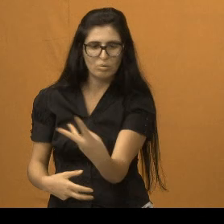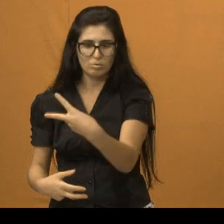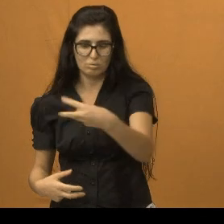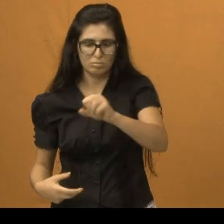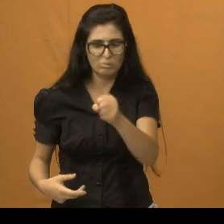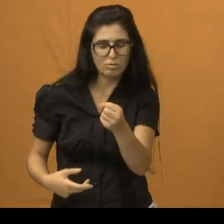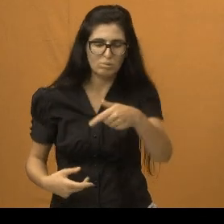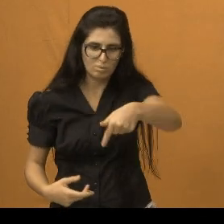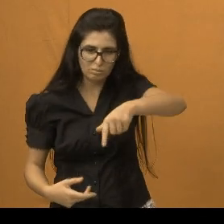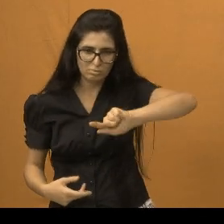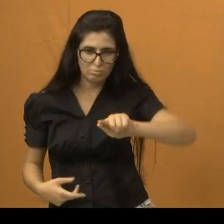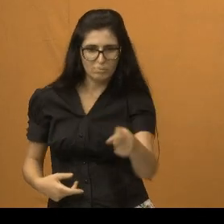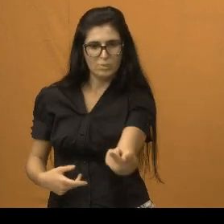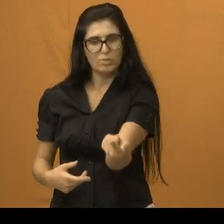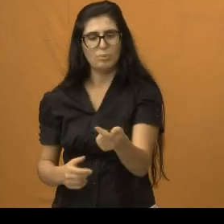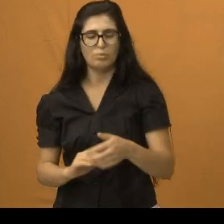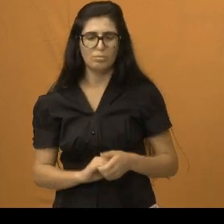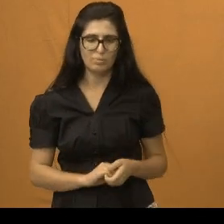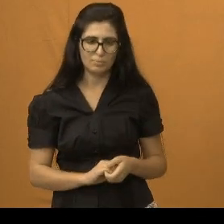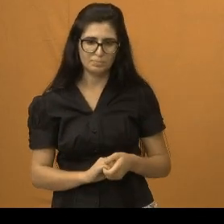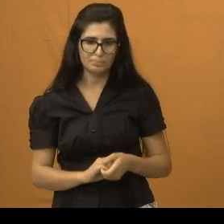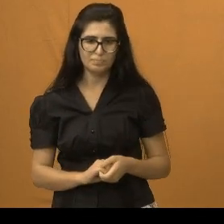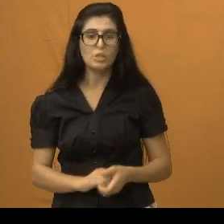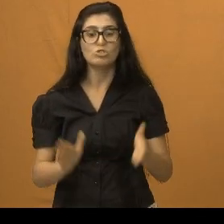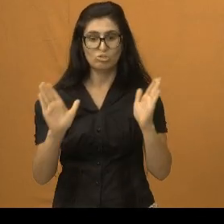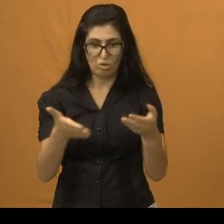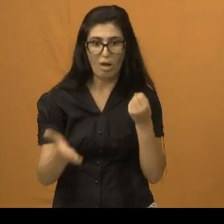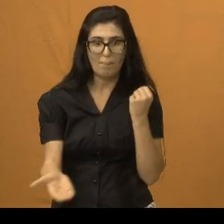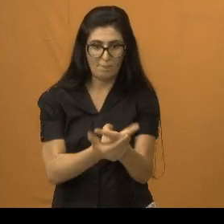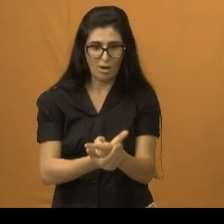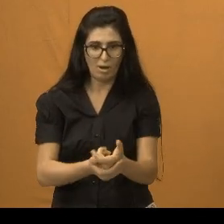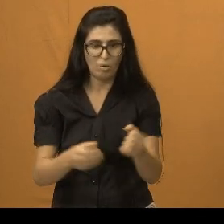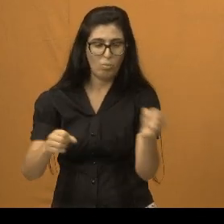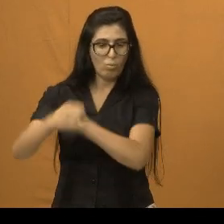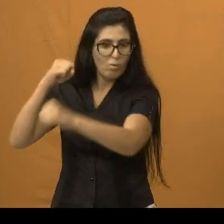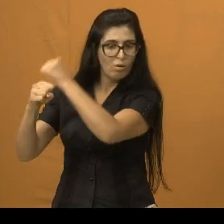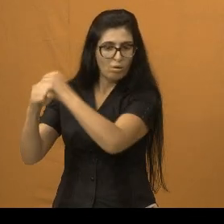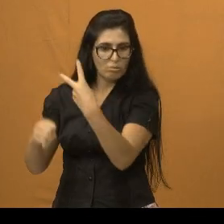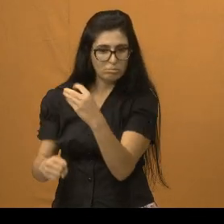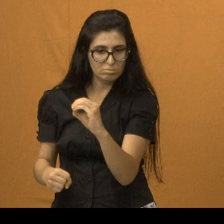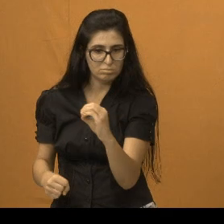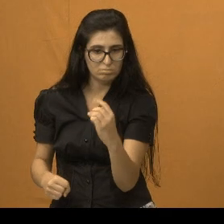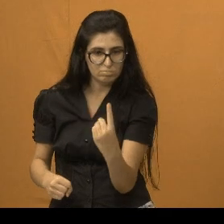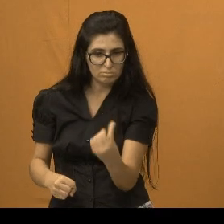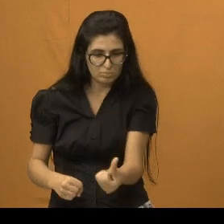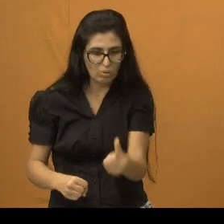50.387 mil, e baixados, né, pagos, né, em 2016,